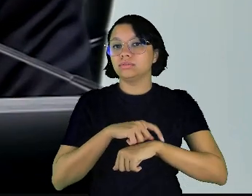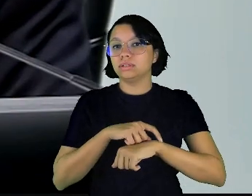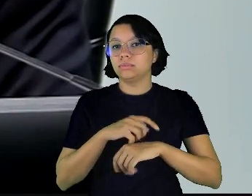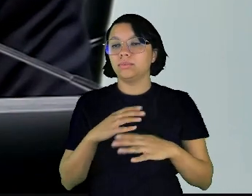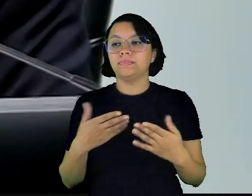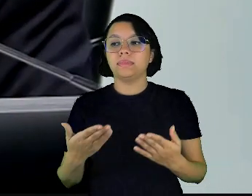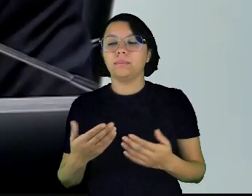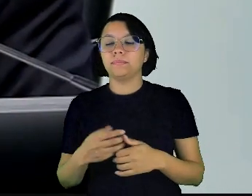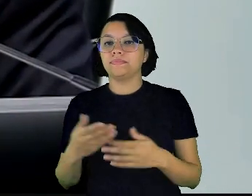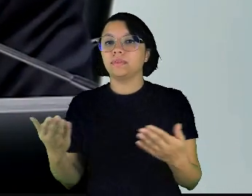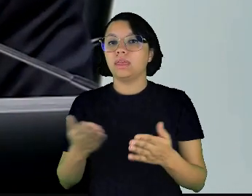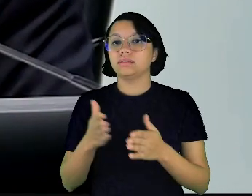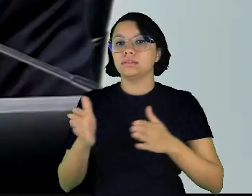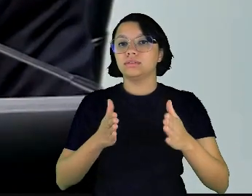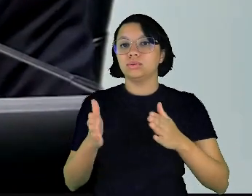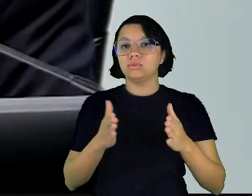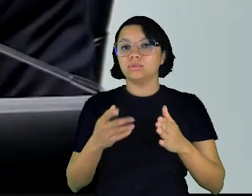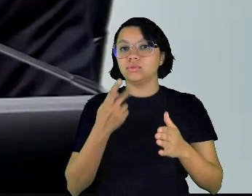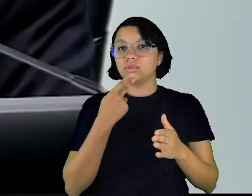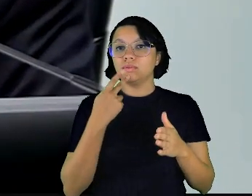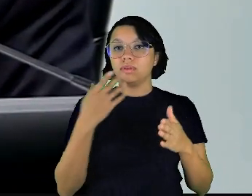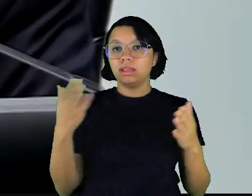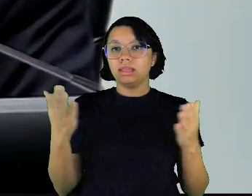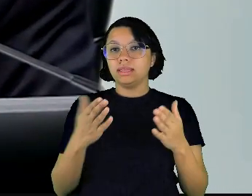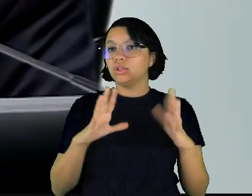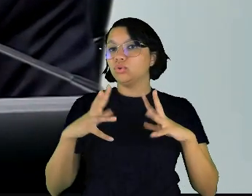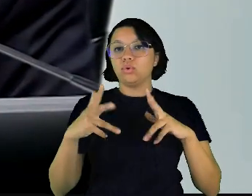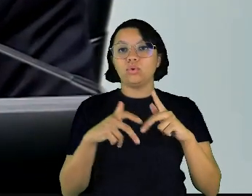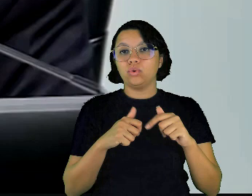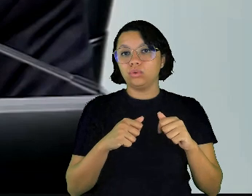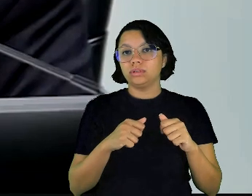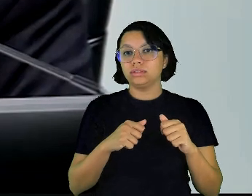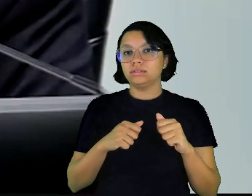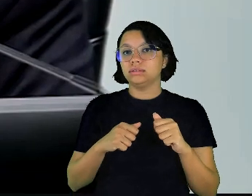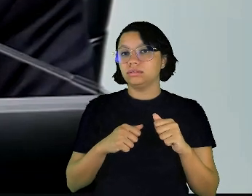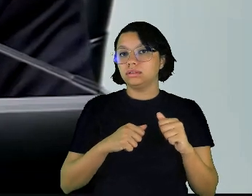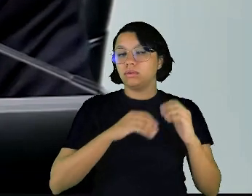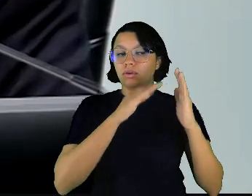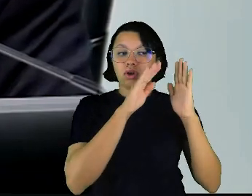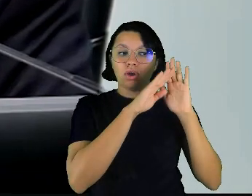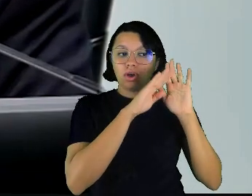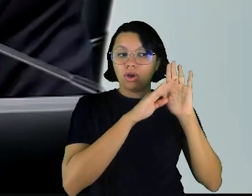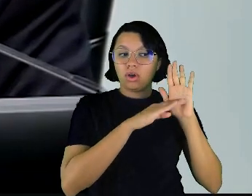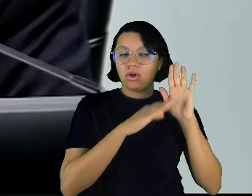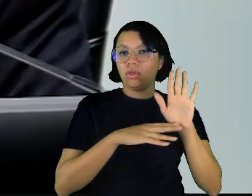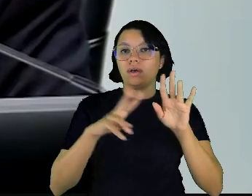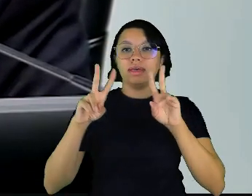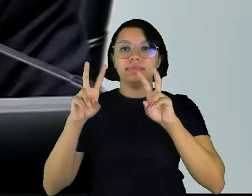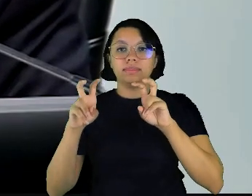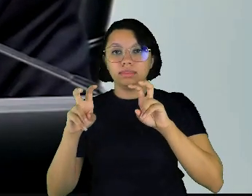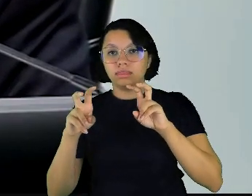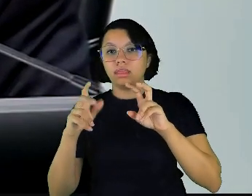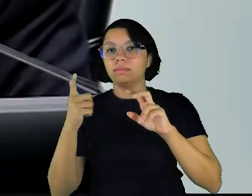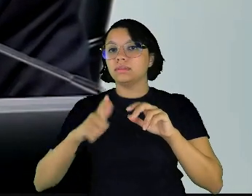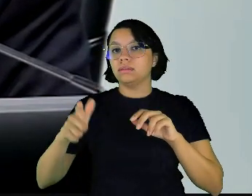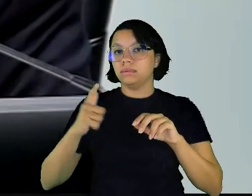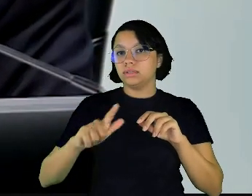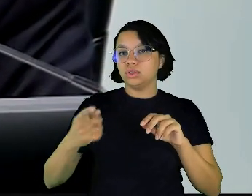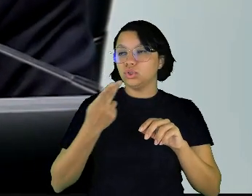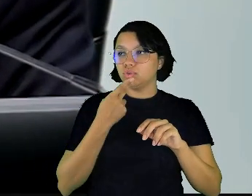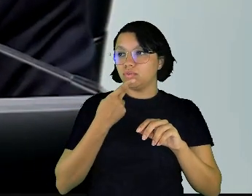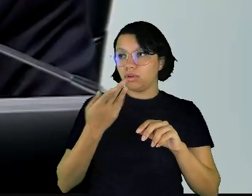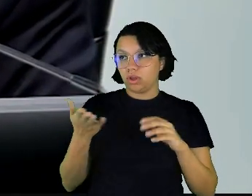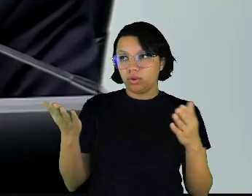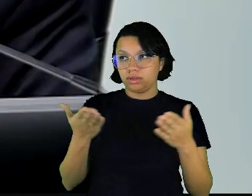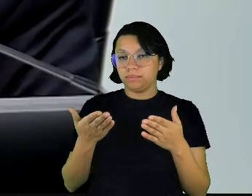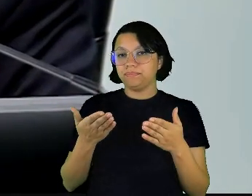situações que eu mencionei aqui, todas elas estão definidas em temas nos repetitivos aqui que a gente mencionou.